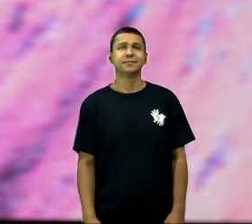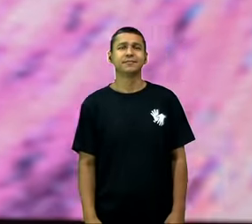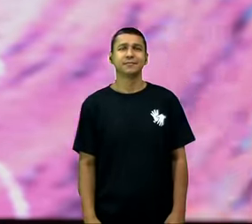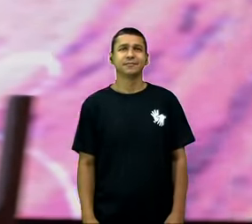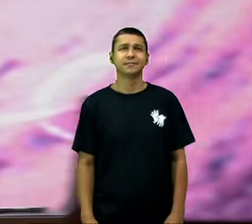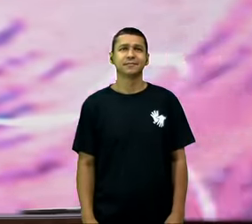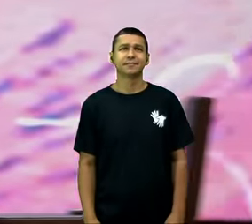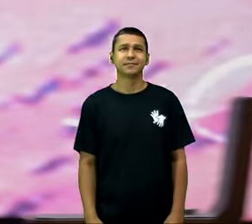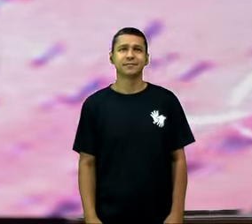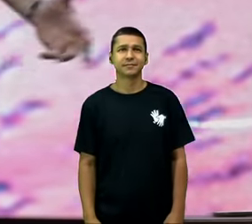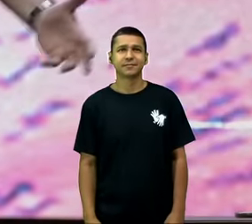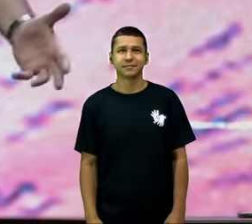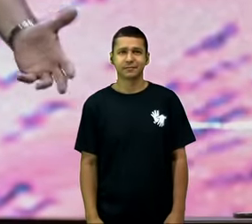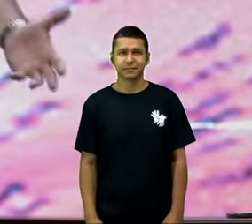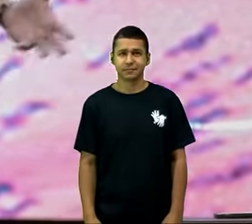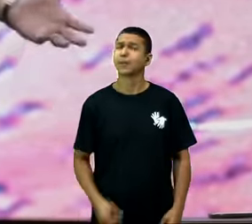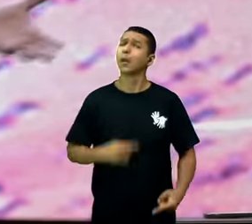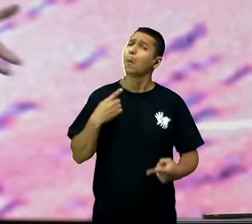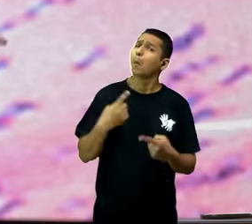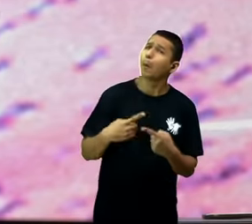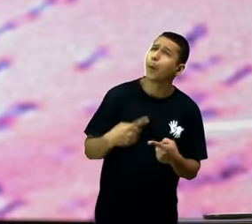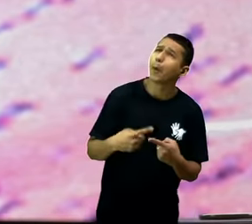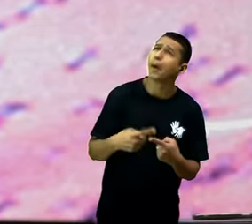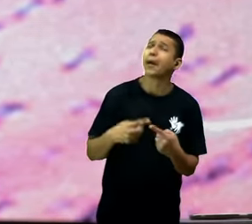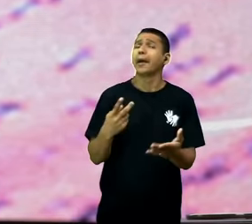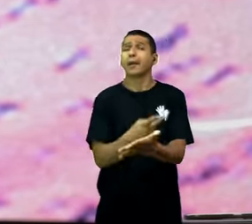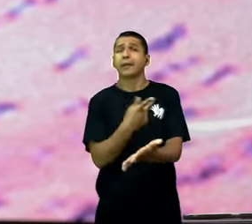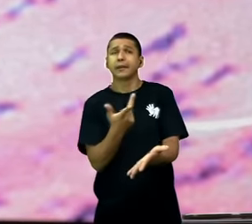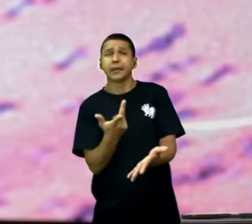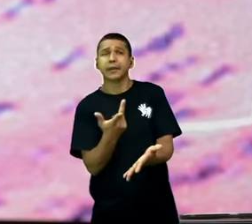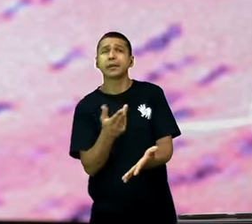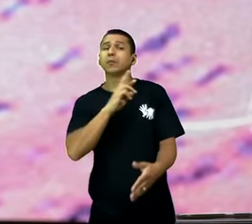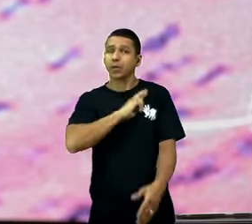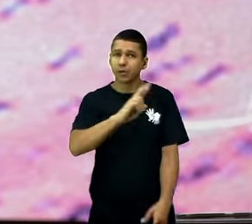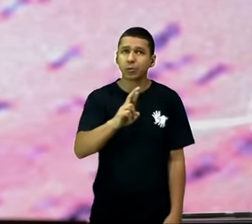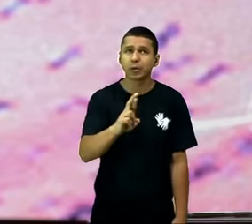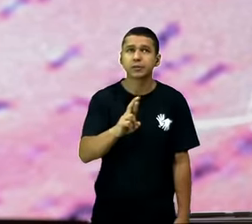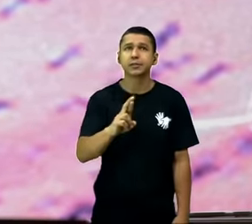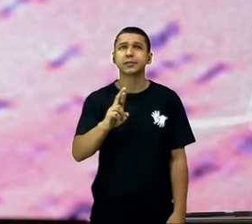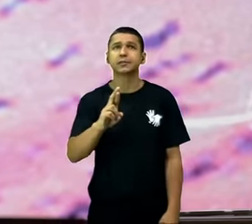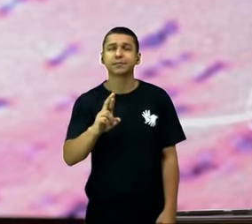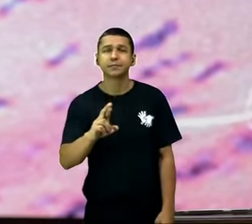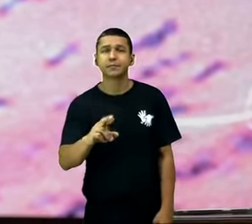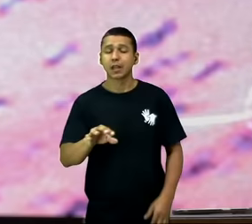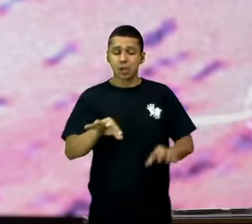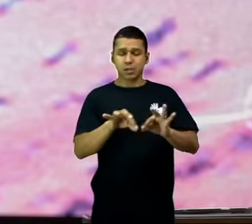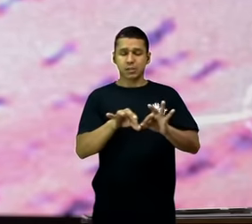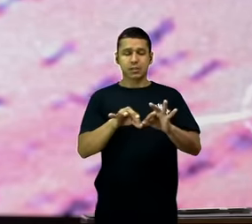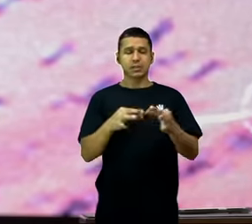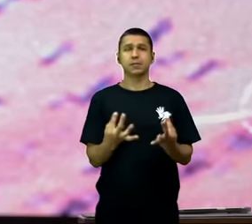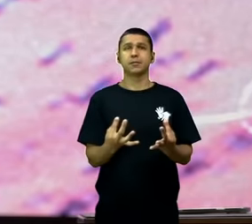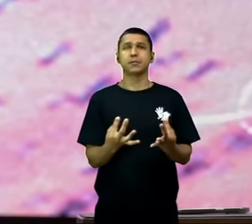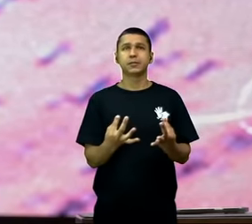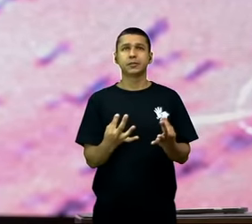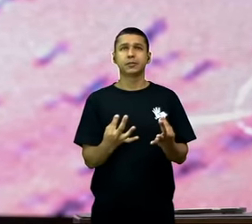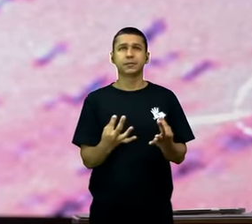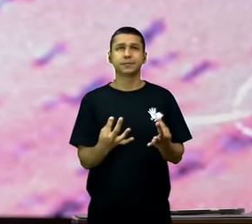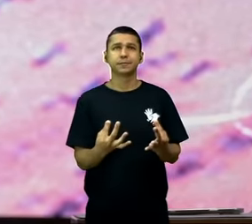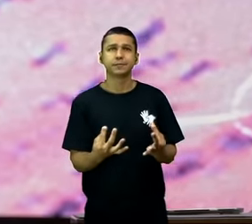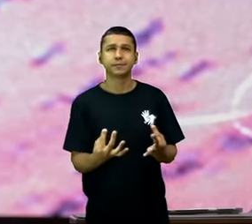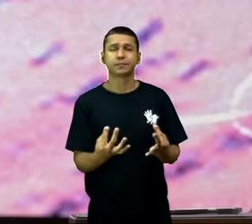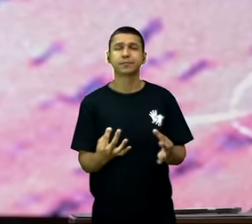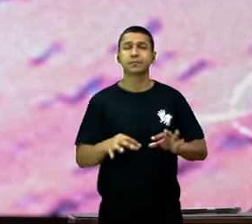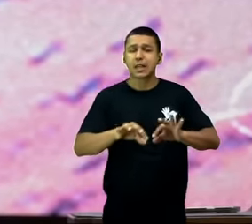É. Pastor, por que que isso acontece? Eu vou te responder. A resposta é tão simples que chega a